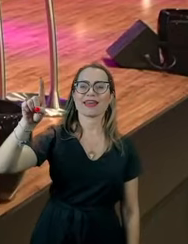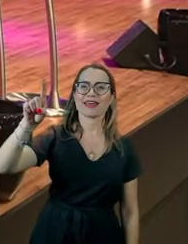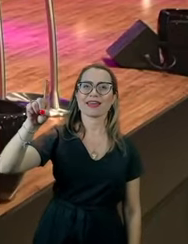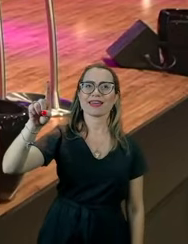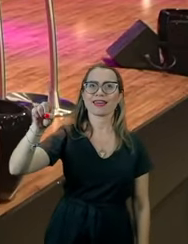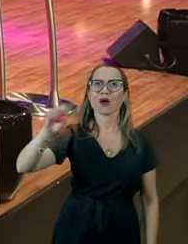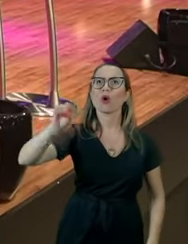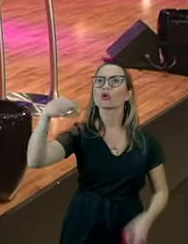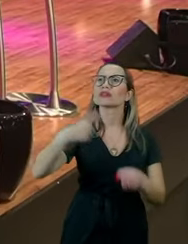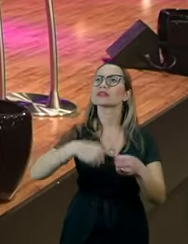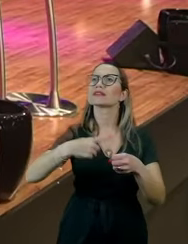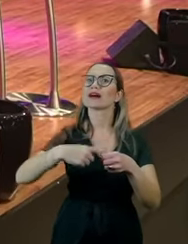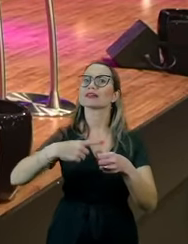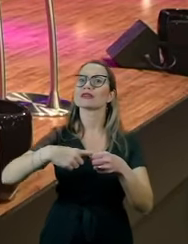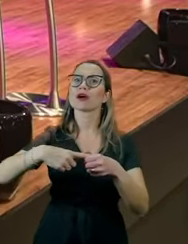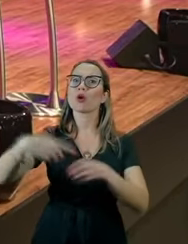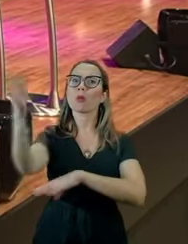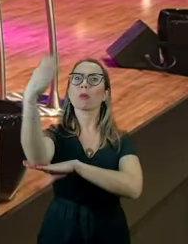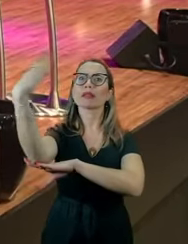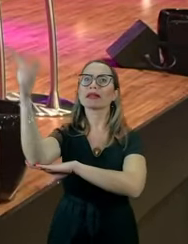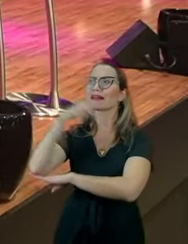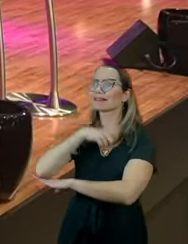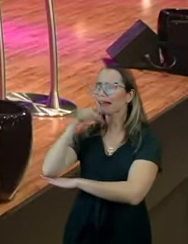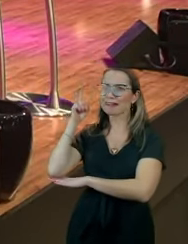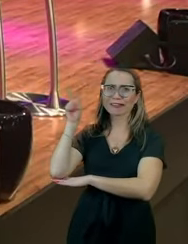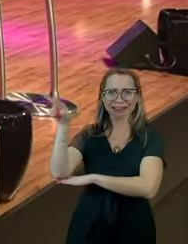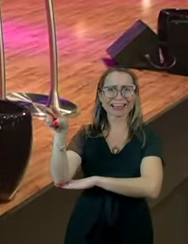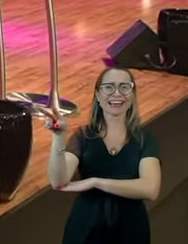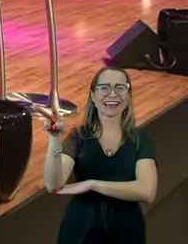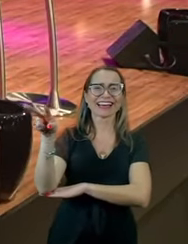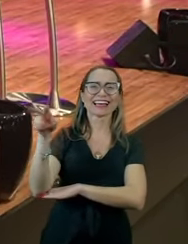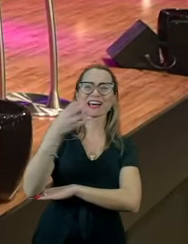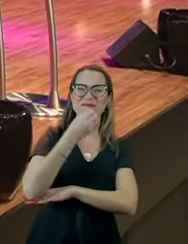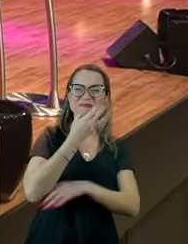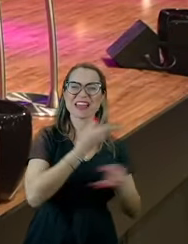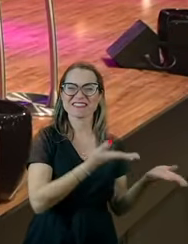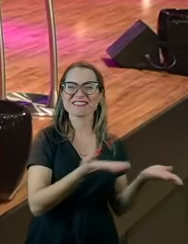Eita! Com bandeira e tudo, gente. Sejam bem-vindas.